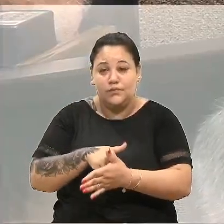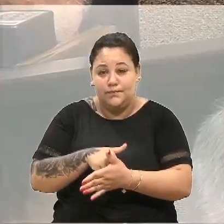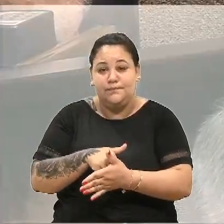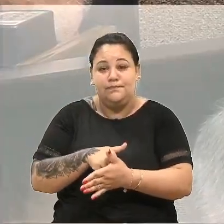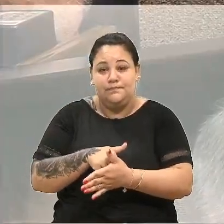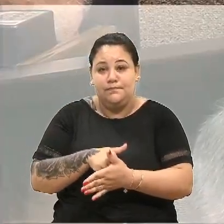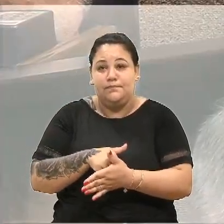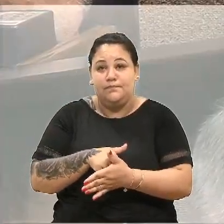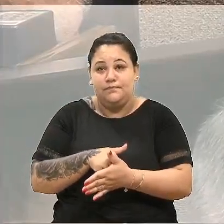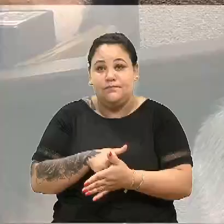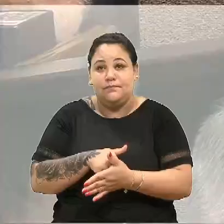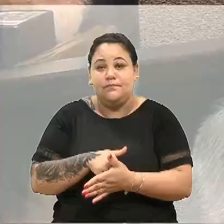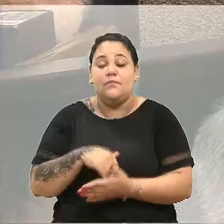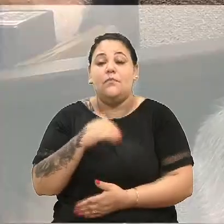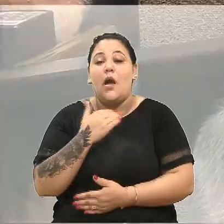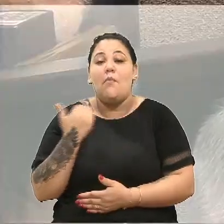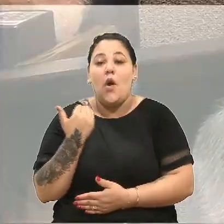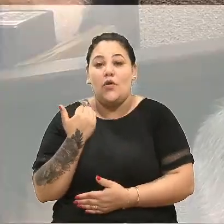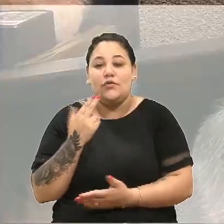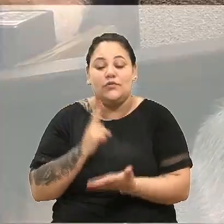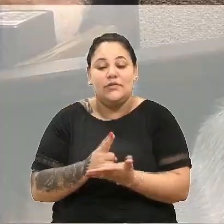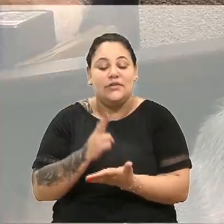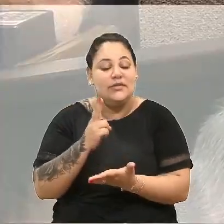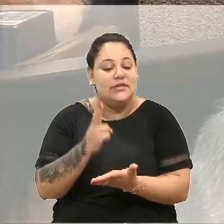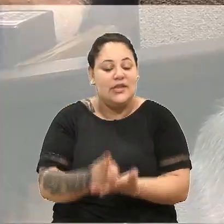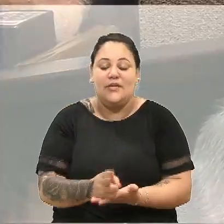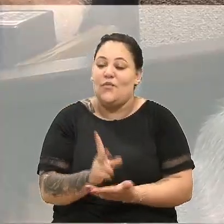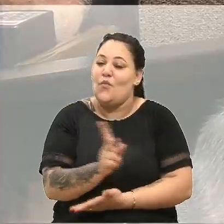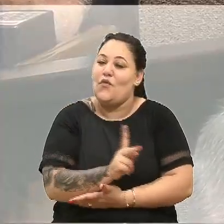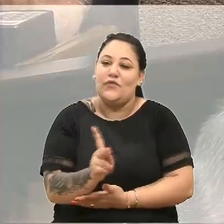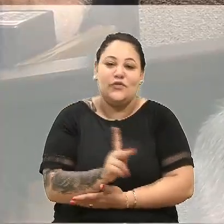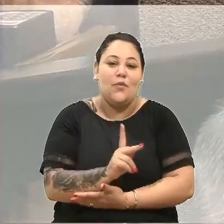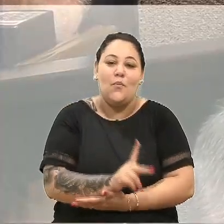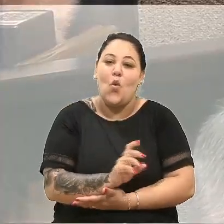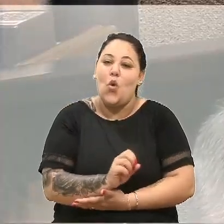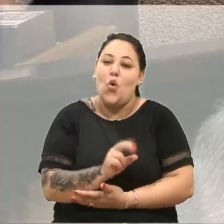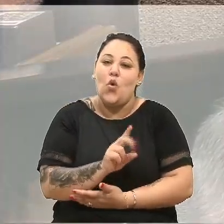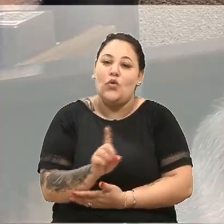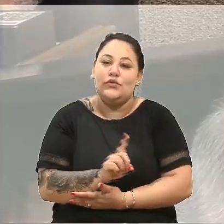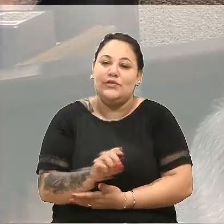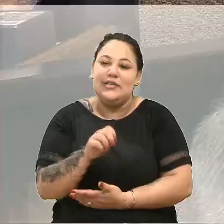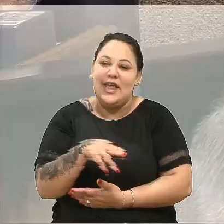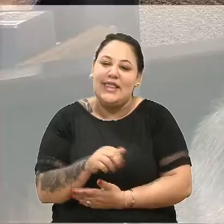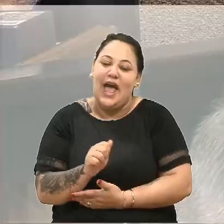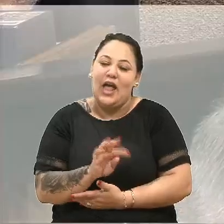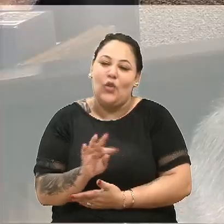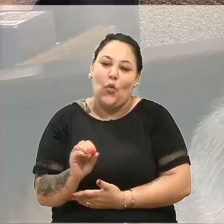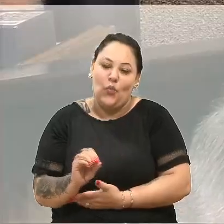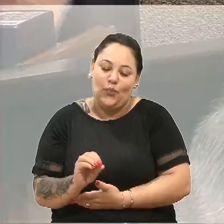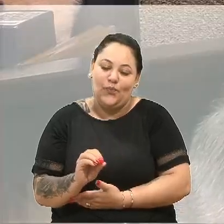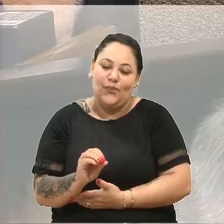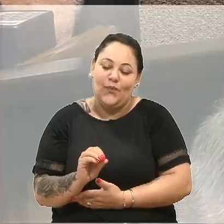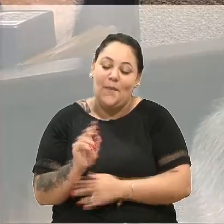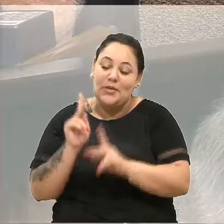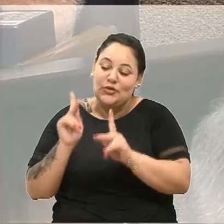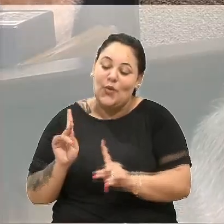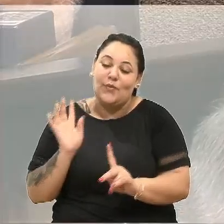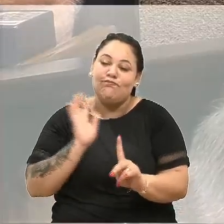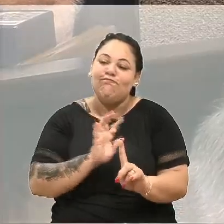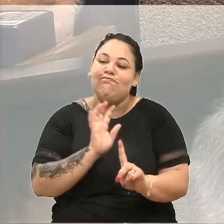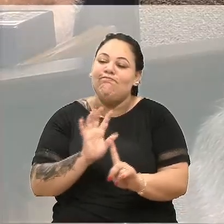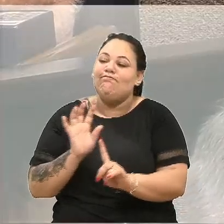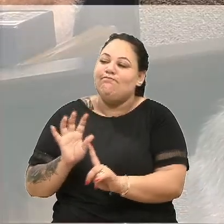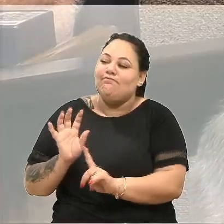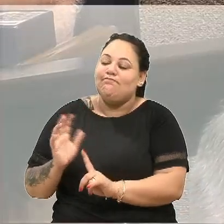coletivo para o nosso sempre José Clemente Pozenato. Uma pessoa inspiradora que tenho